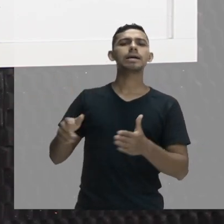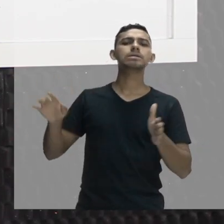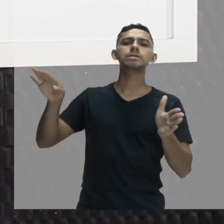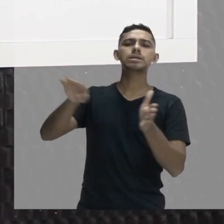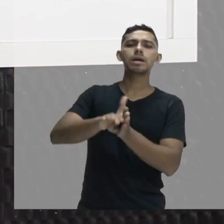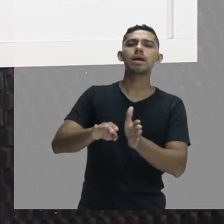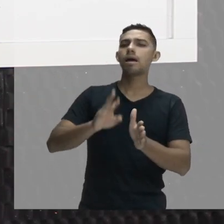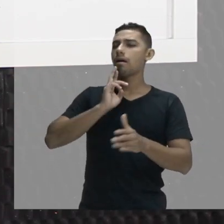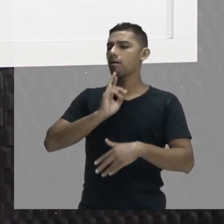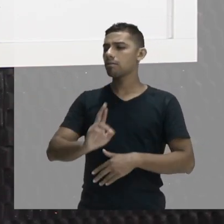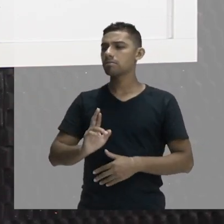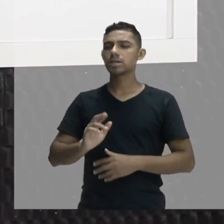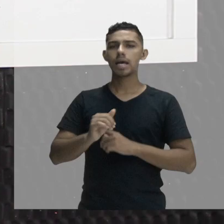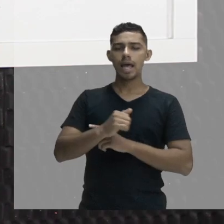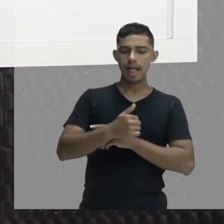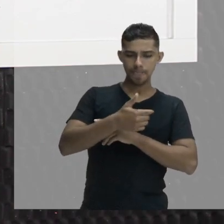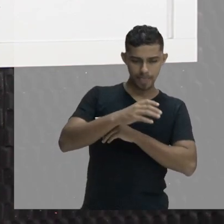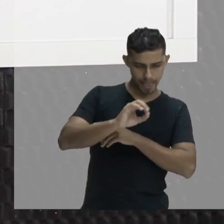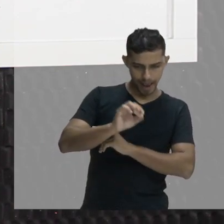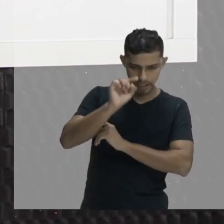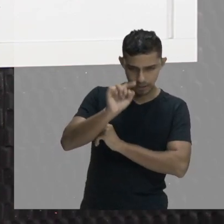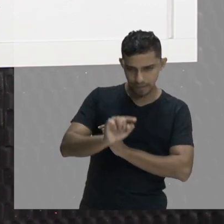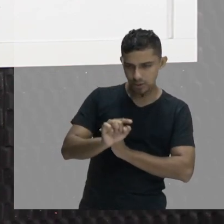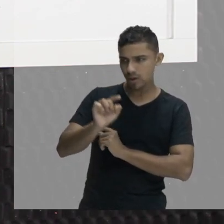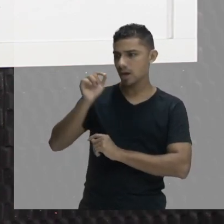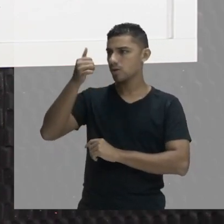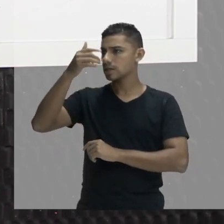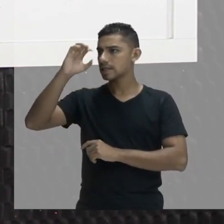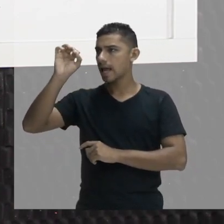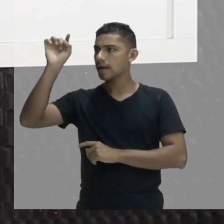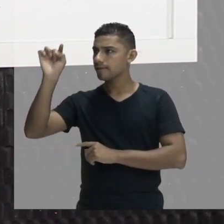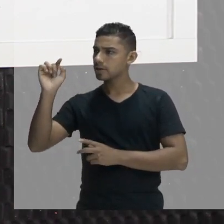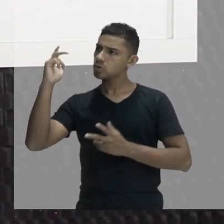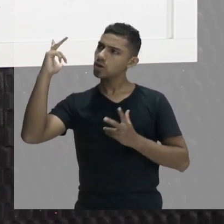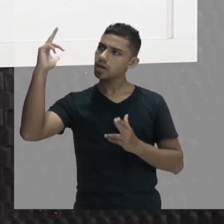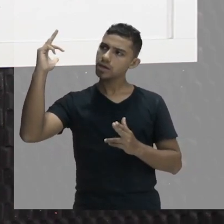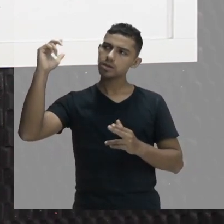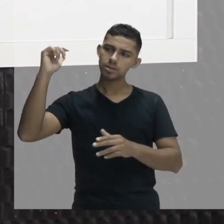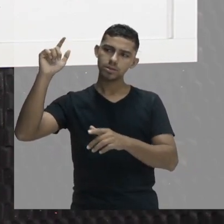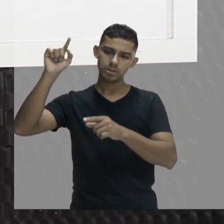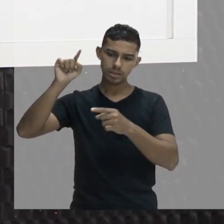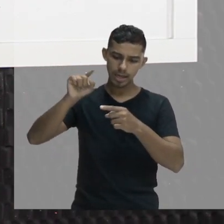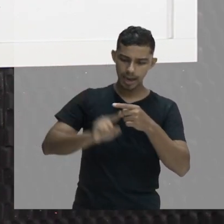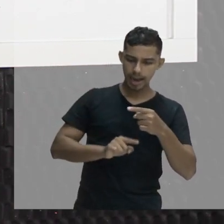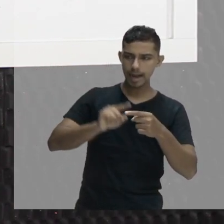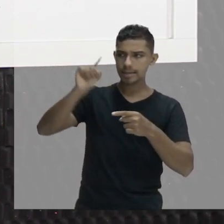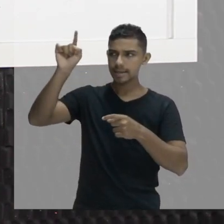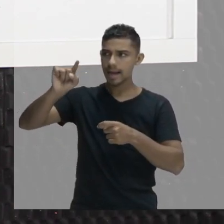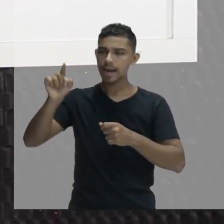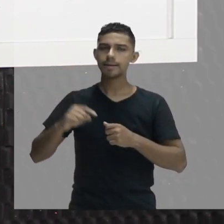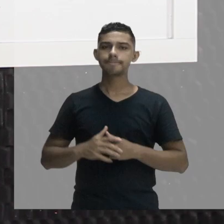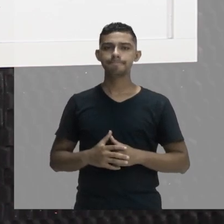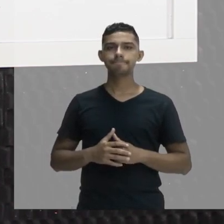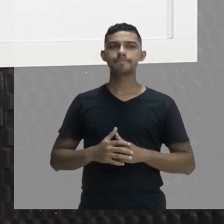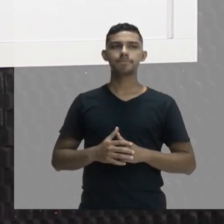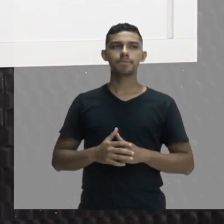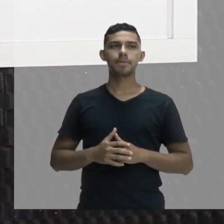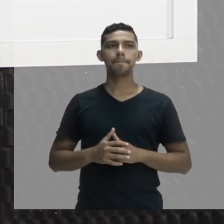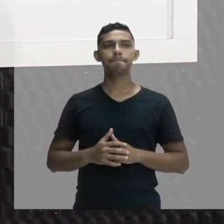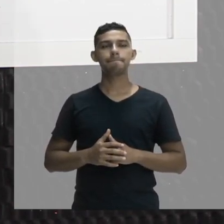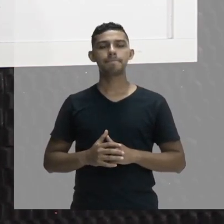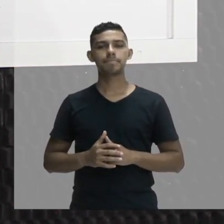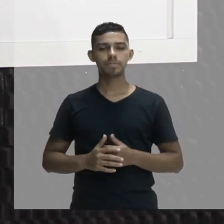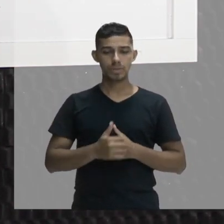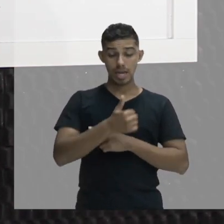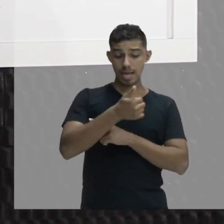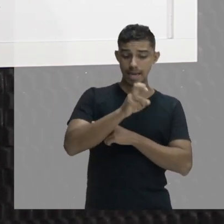chegue no 10. Tá? Para que eu possa, então, cancelar o 10 fatorial de cima com o 10 fatorial de baixo. Ok? Então, você